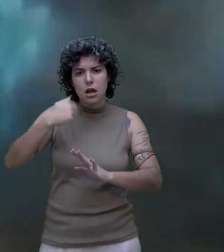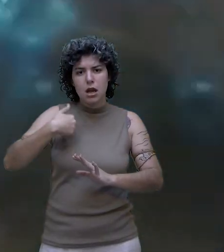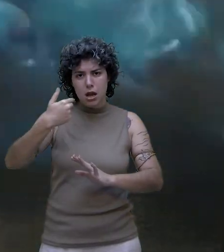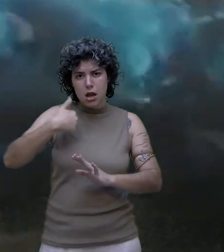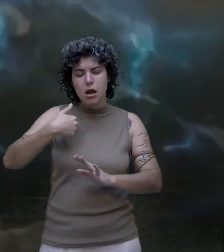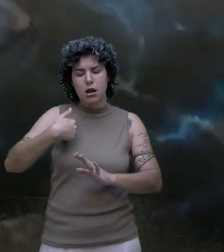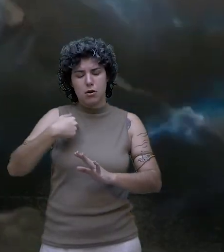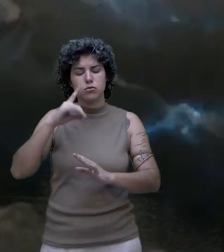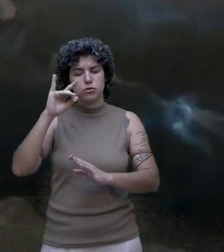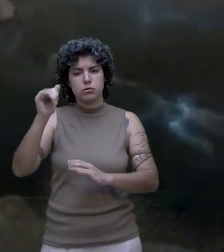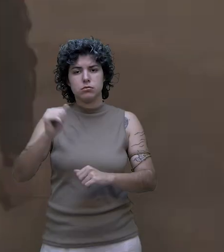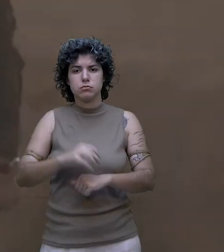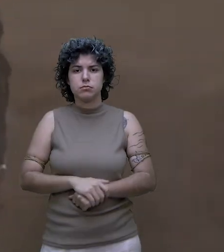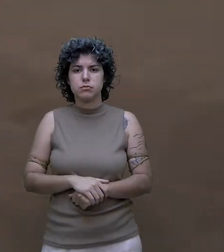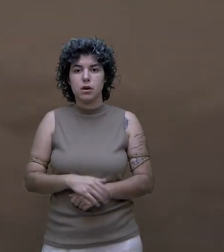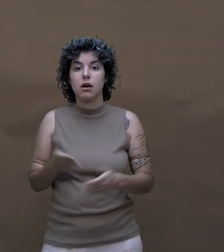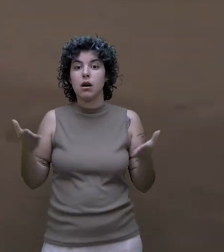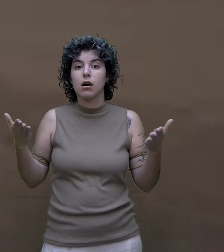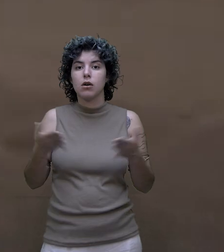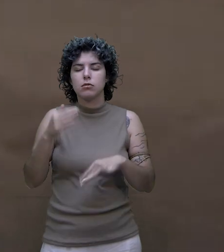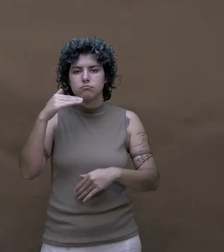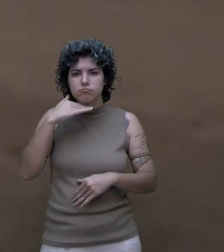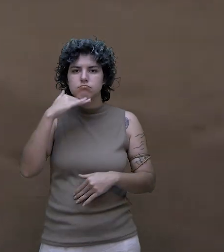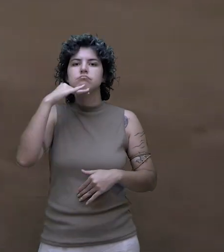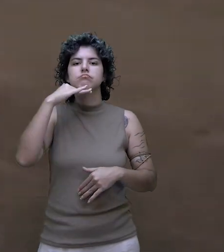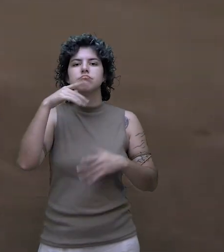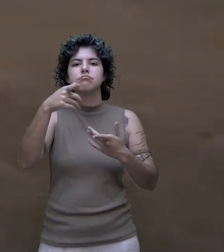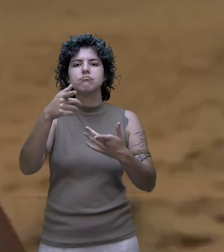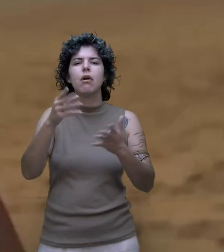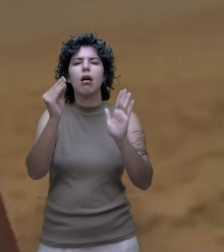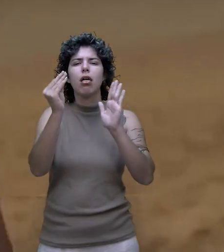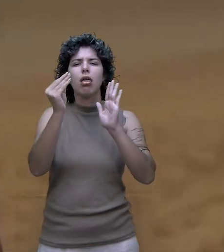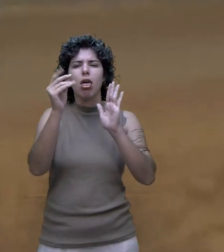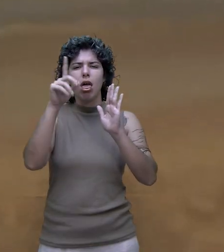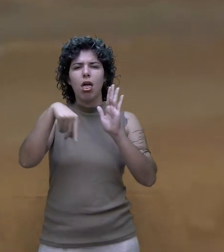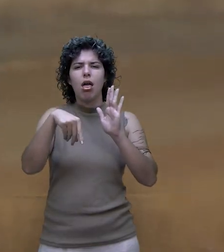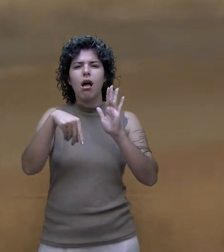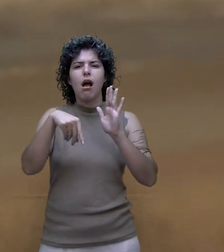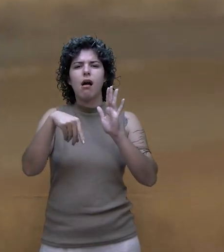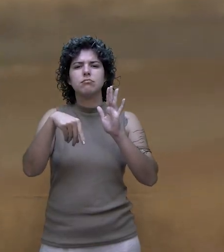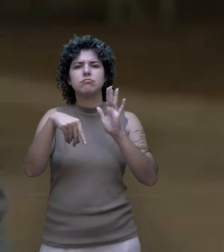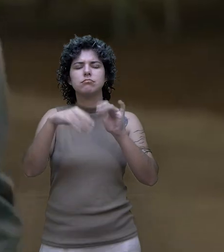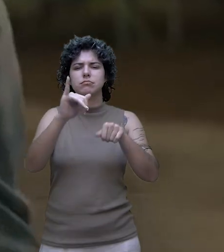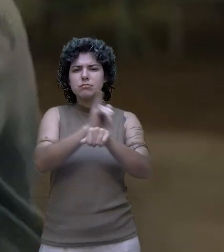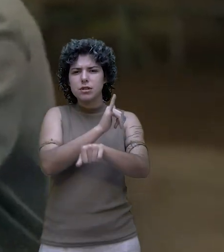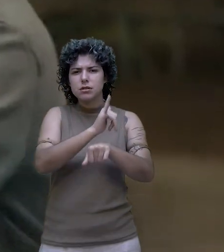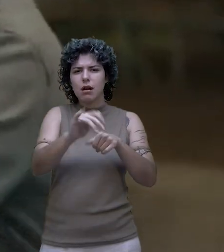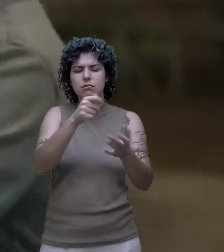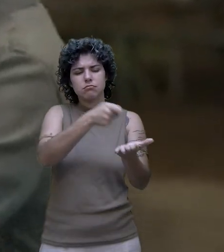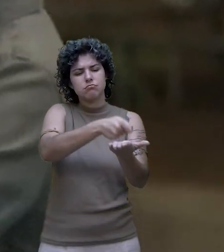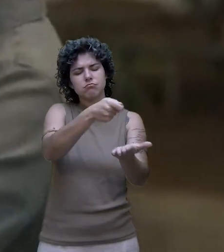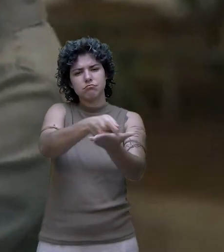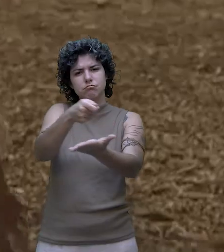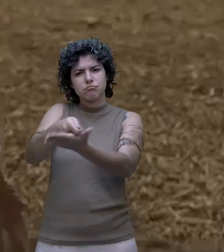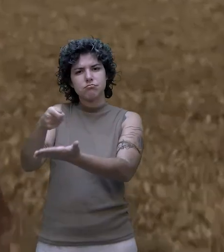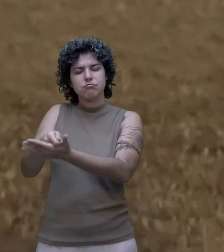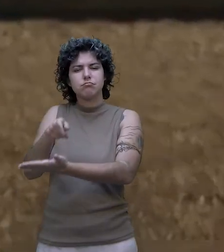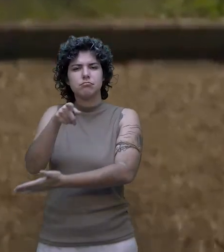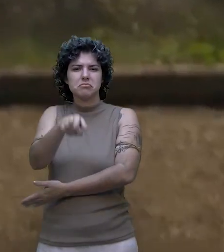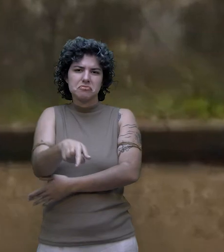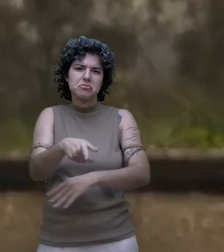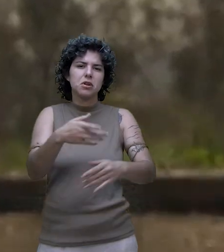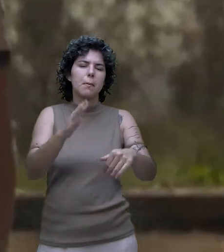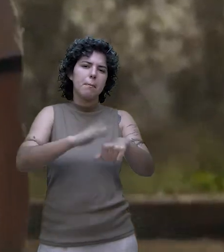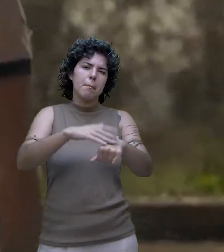cabeça erguida. Esses testes não são só checklist. São armas para exigir mais das produções. Porque lugar de